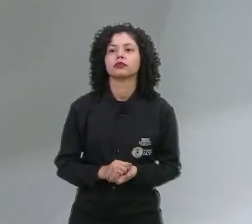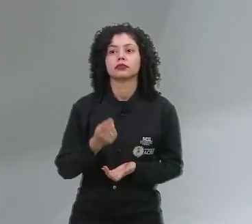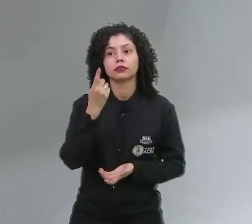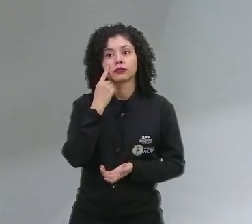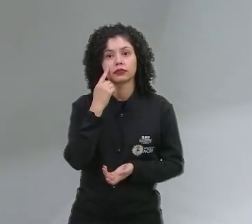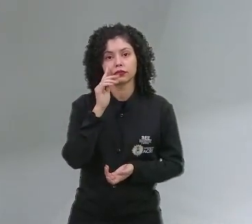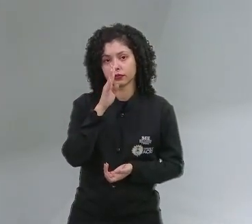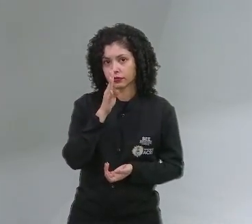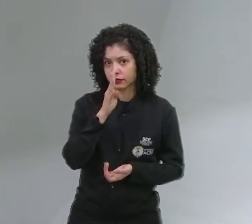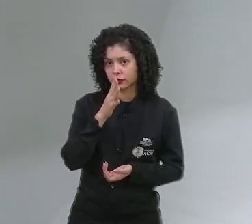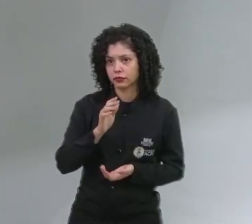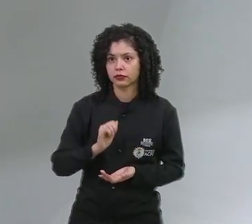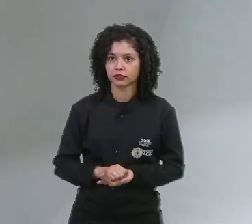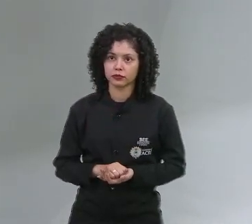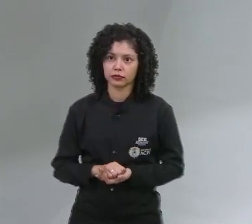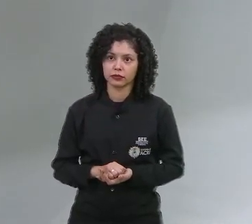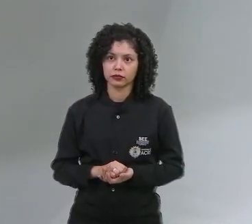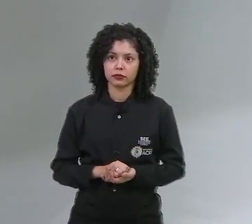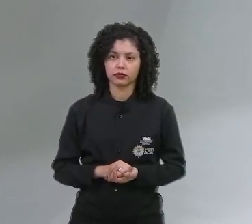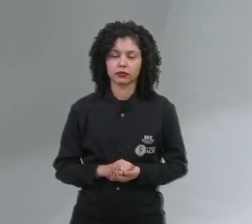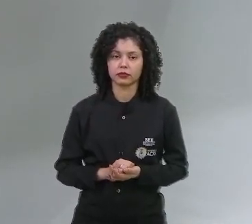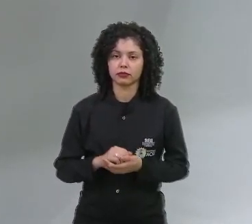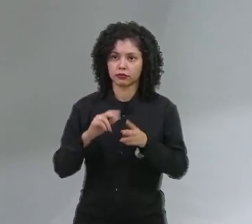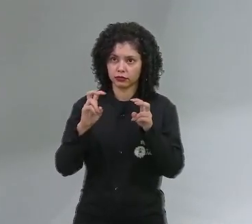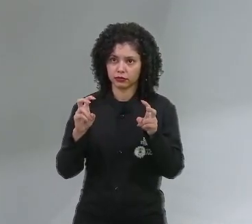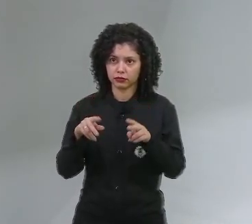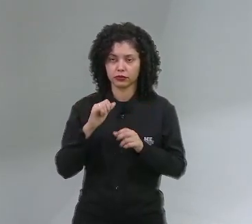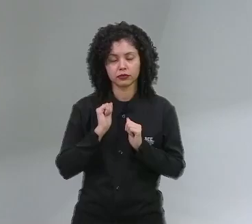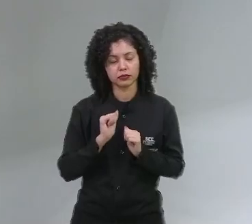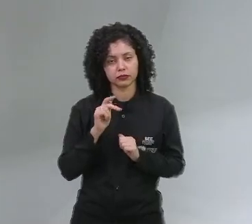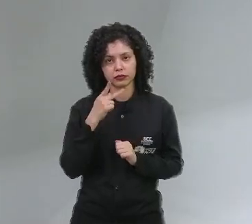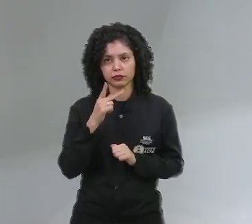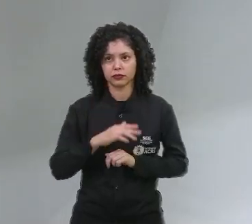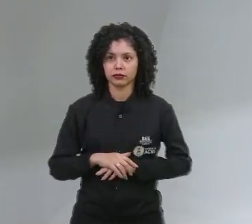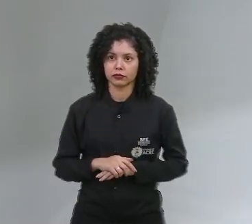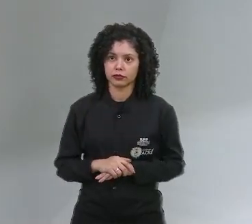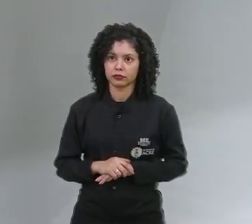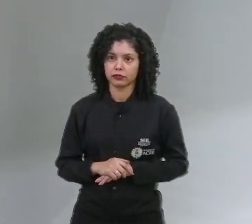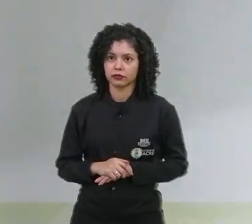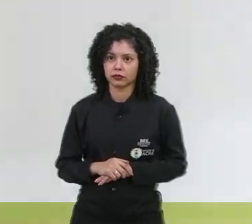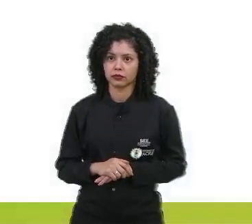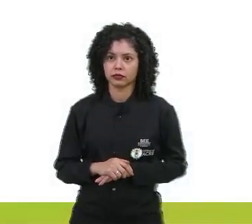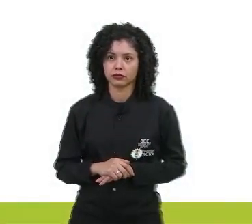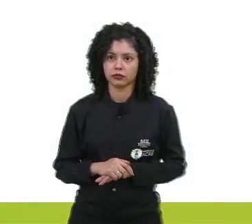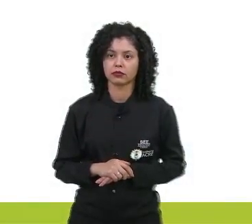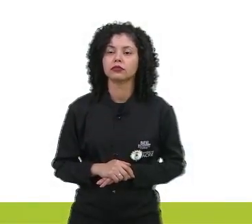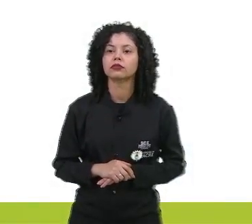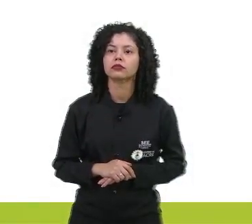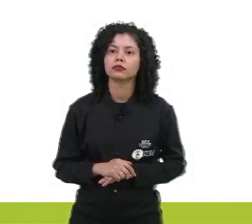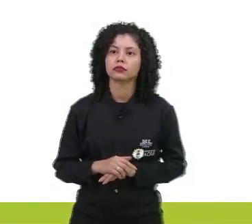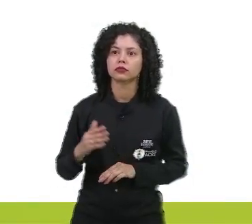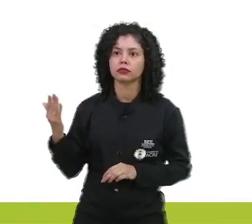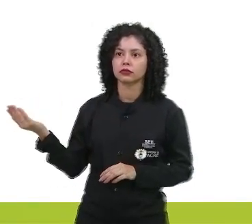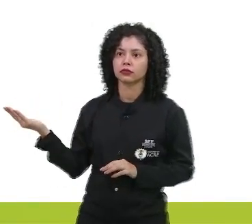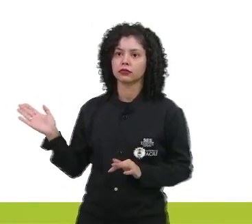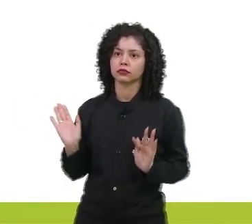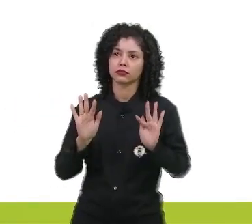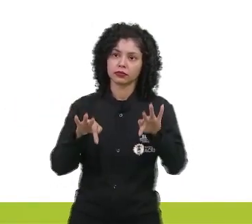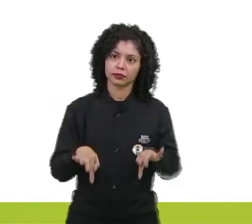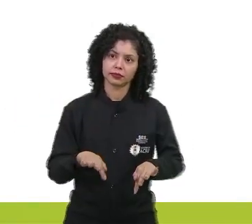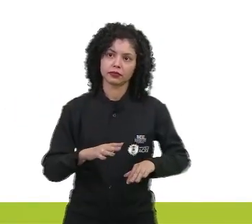olhar crítico, uma denúncia, a gente pode dizer assim, certo? Mais uma só para